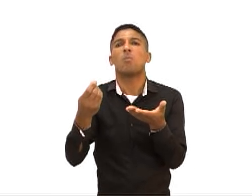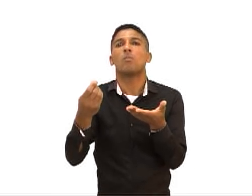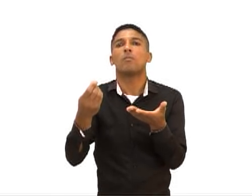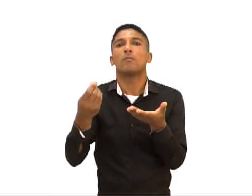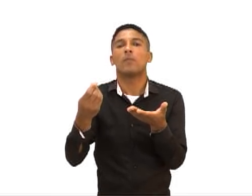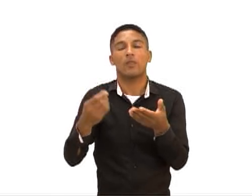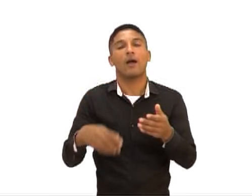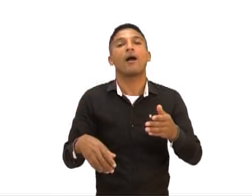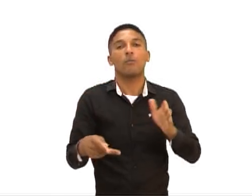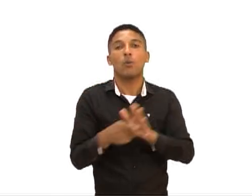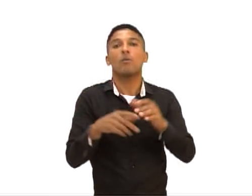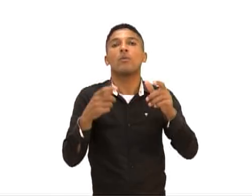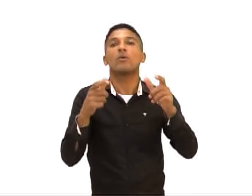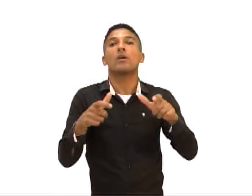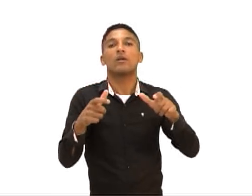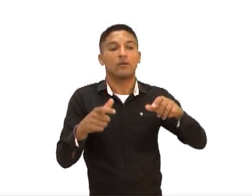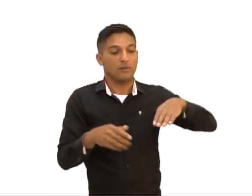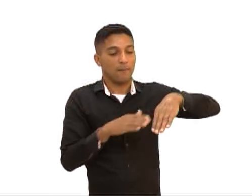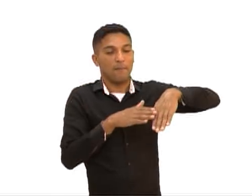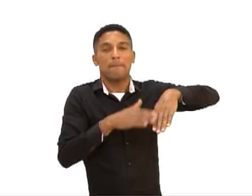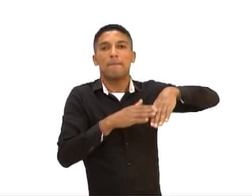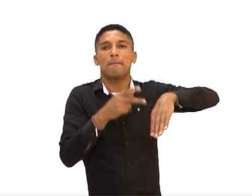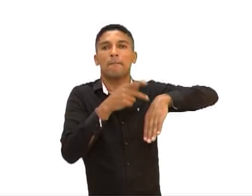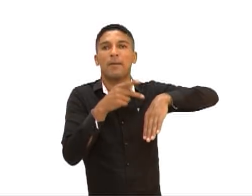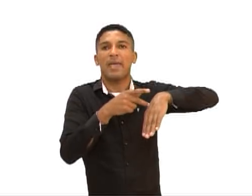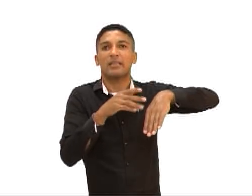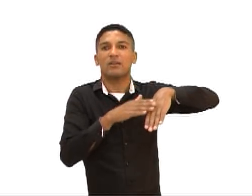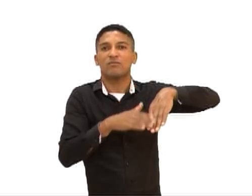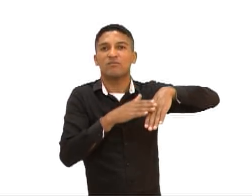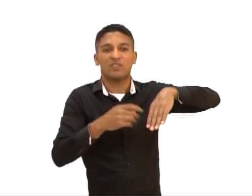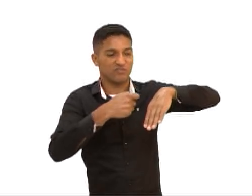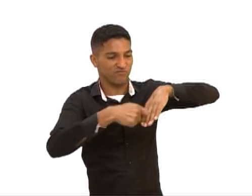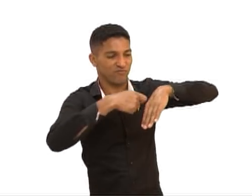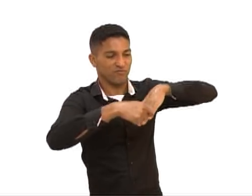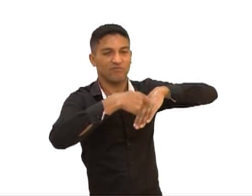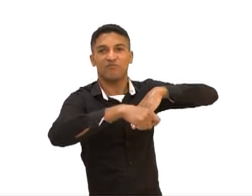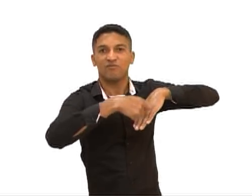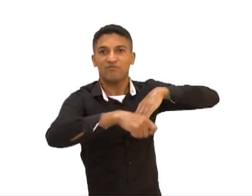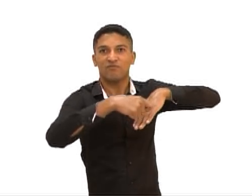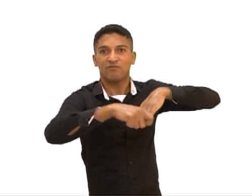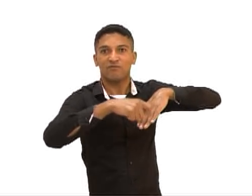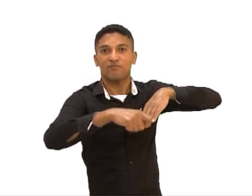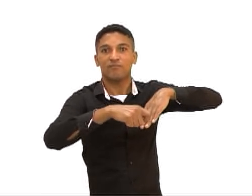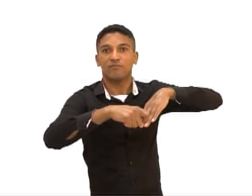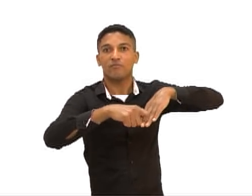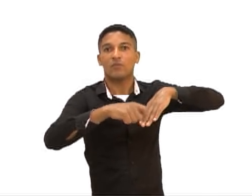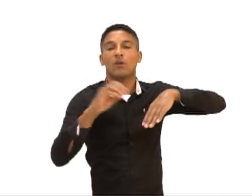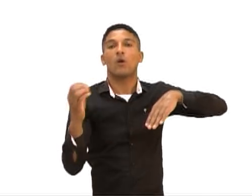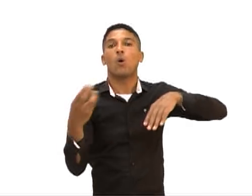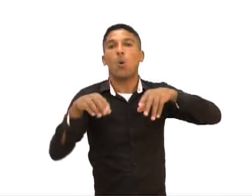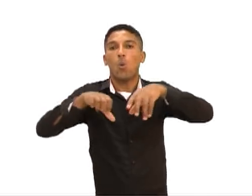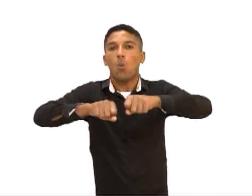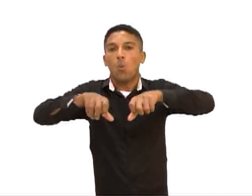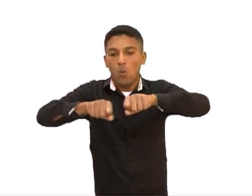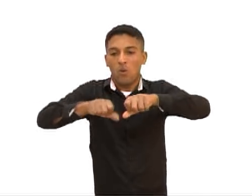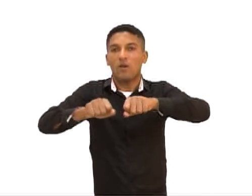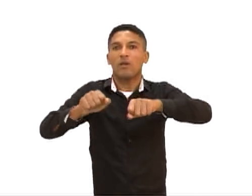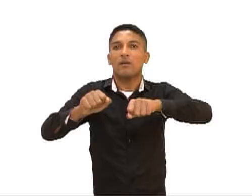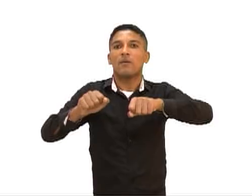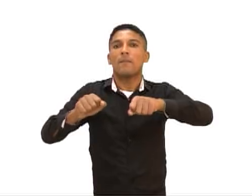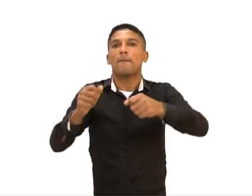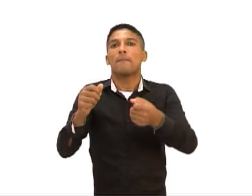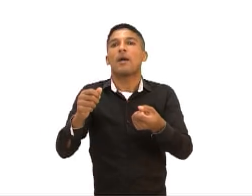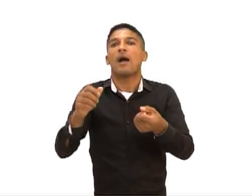tábuas de argila. Após algum tempo, surgiram os cartés, que eram cilindros de folhas de